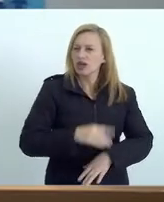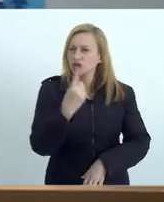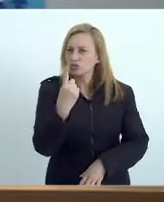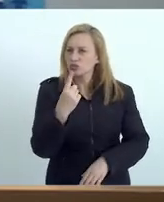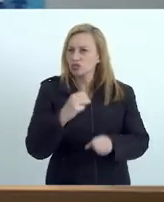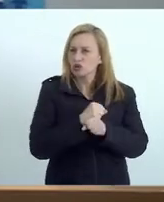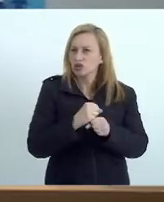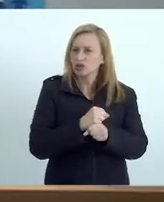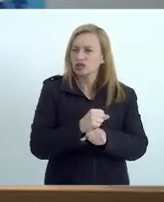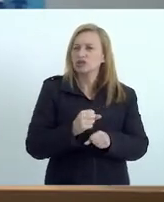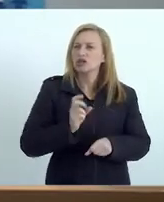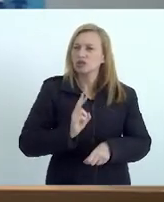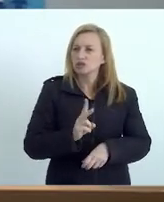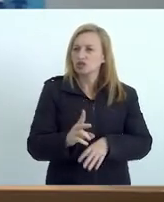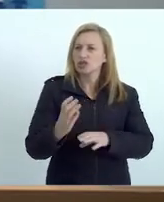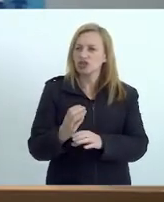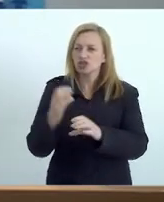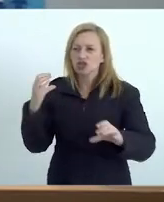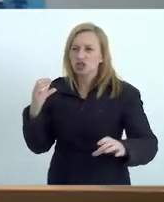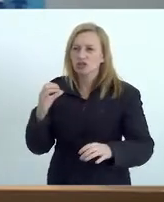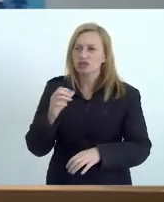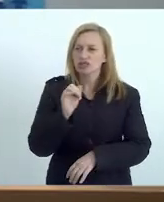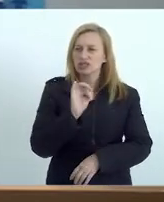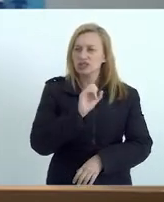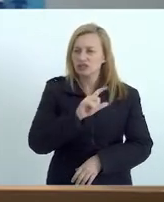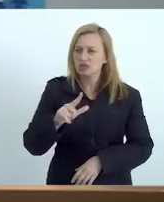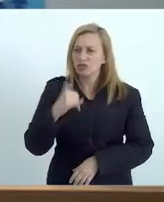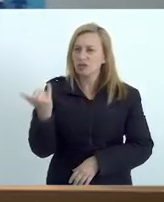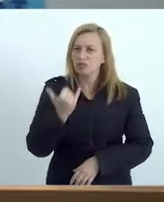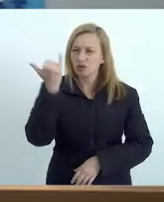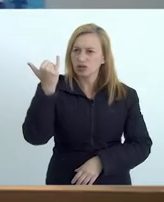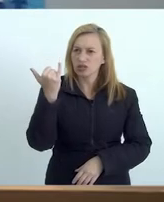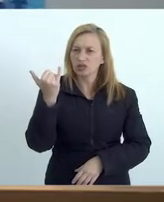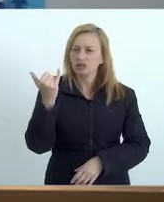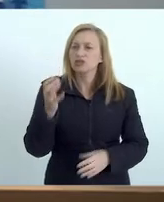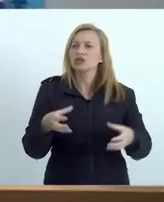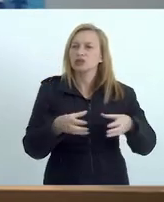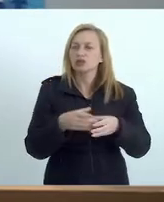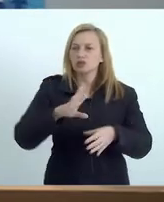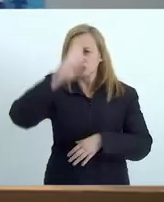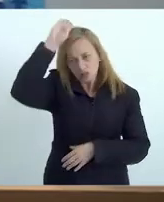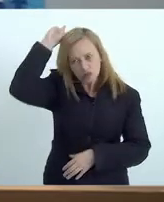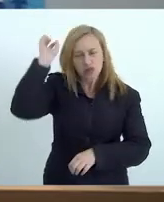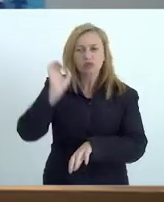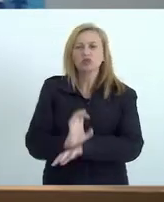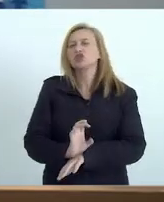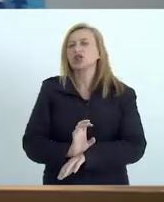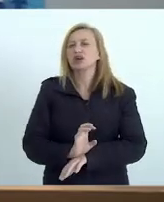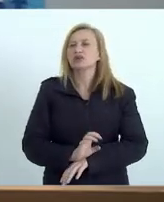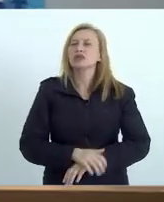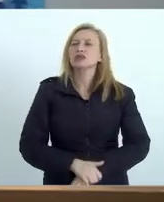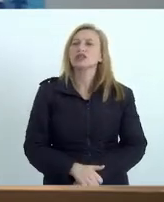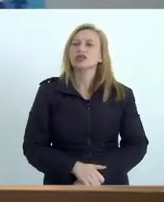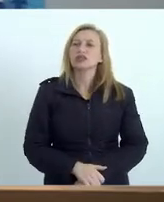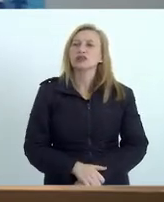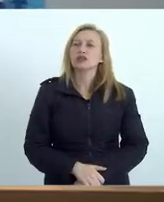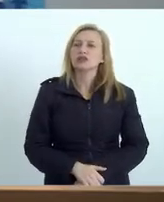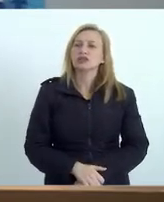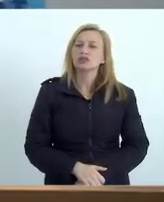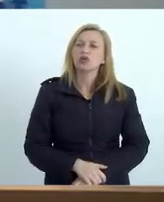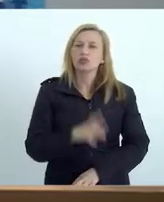vai sair chancelado engenheiro civil se é um ganho imenso para comparação é um ganho para o Estado então